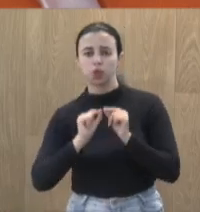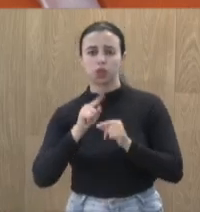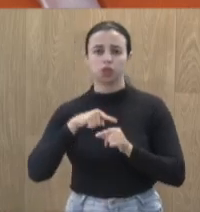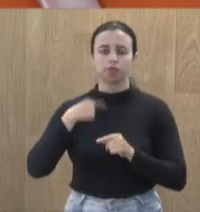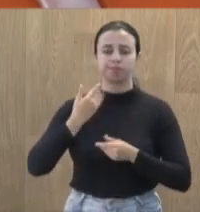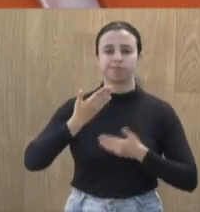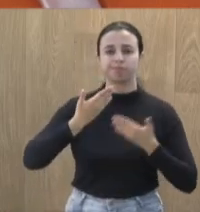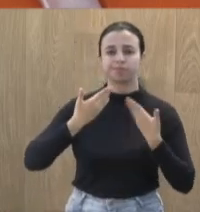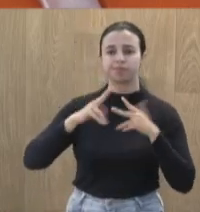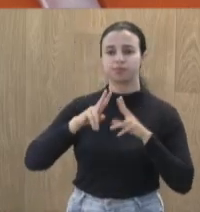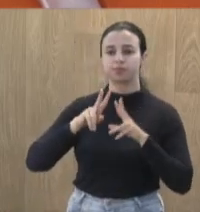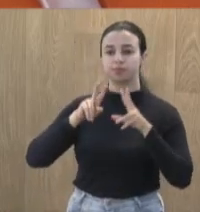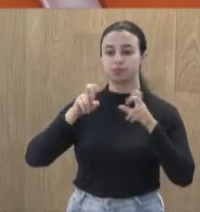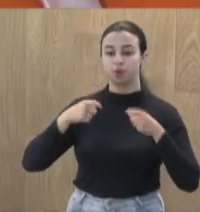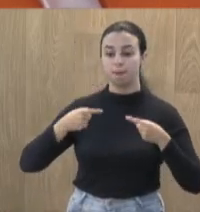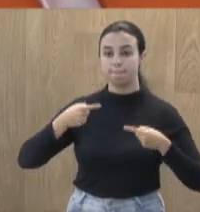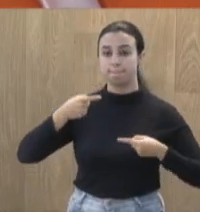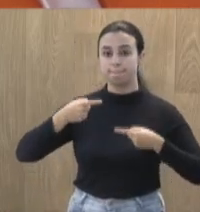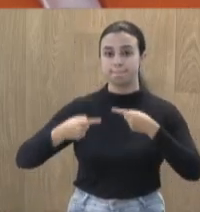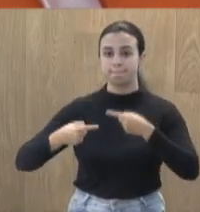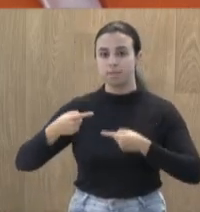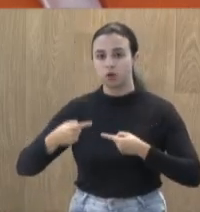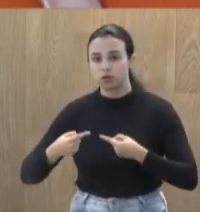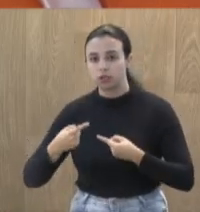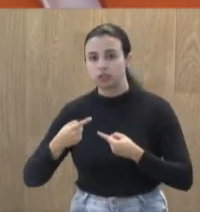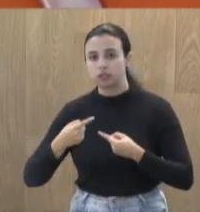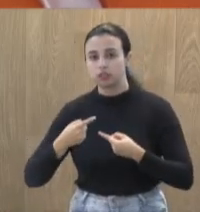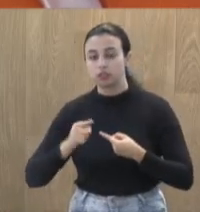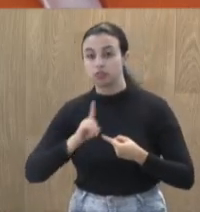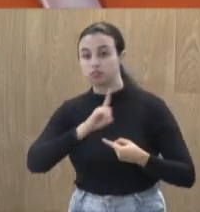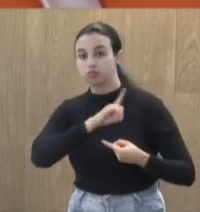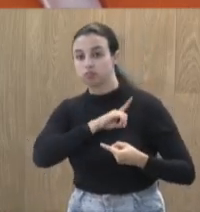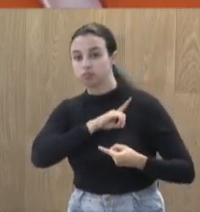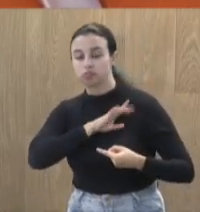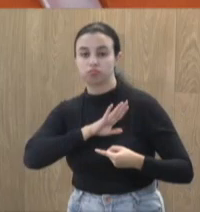para Divinópolis, para o Estado e para o Brasil.